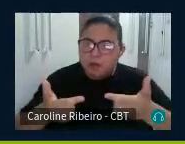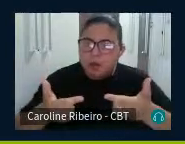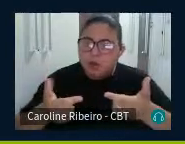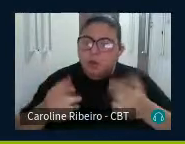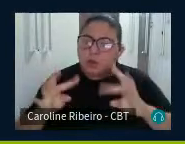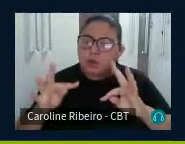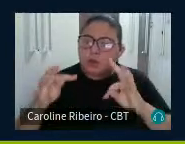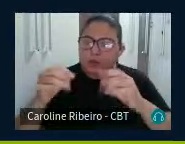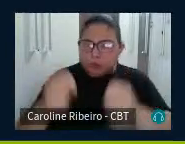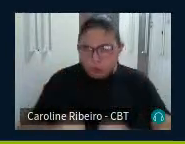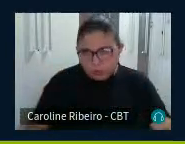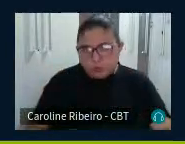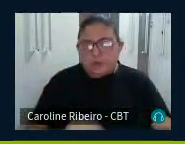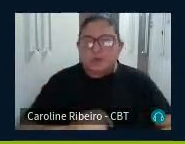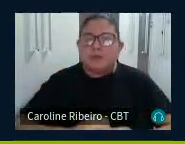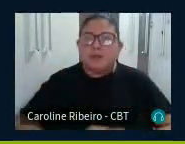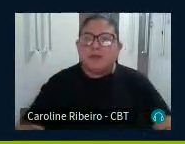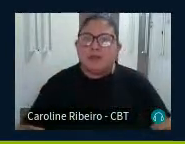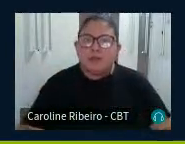que